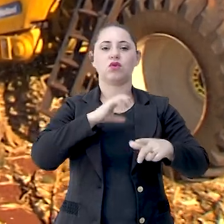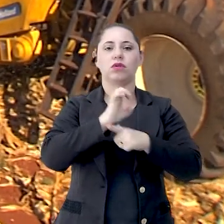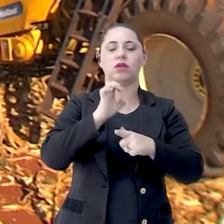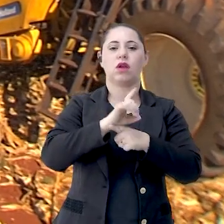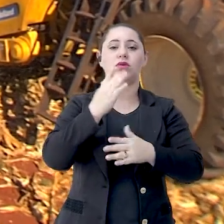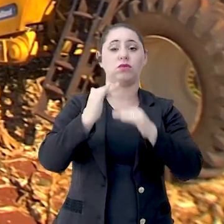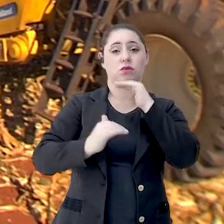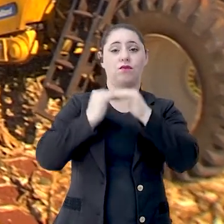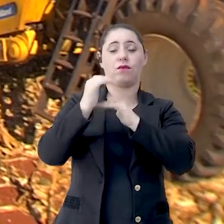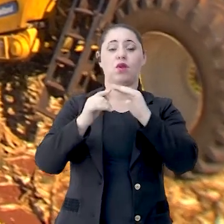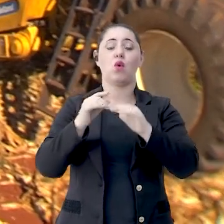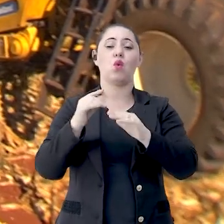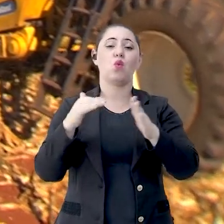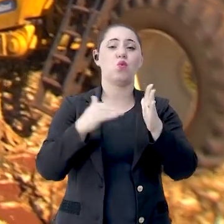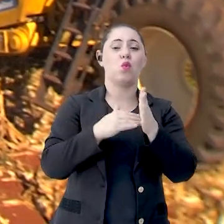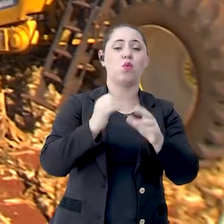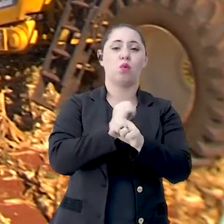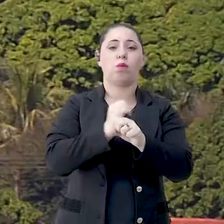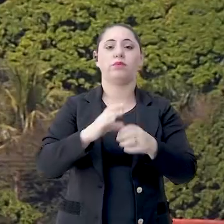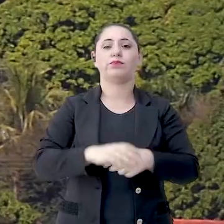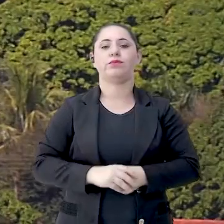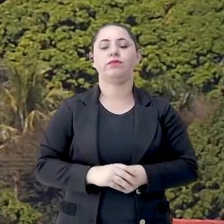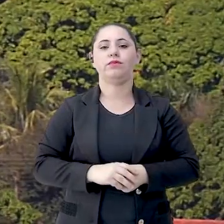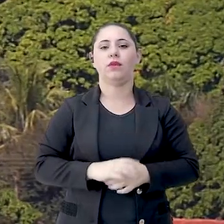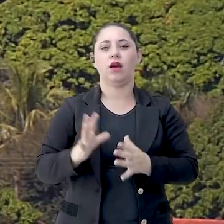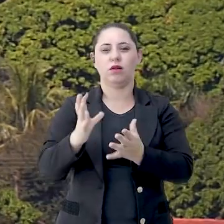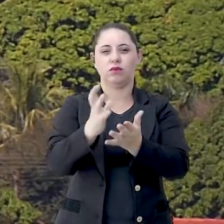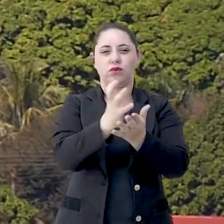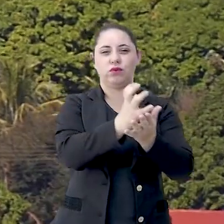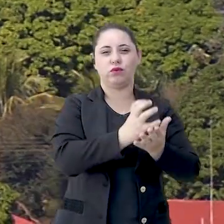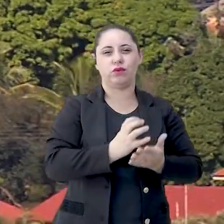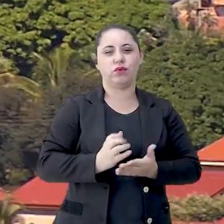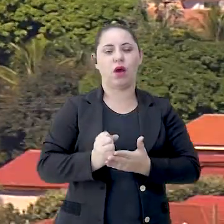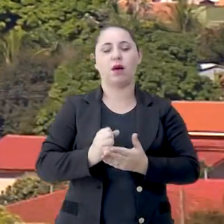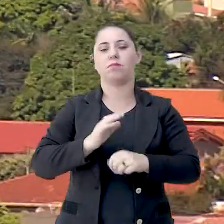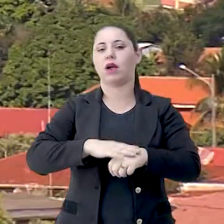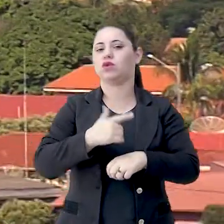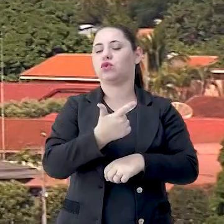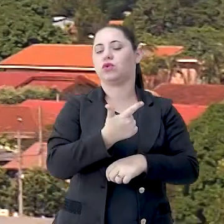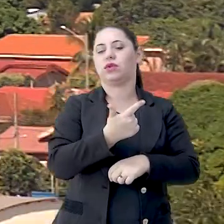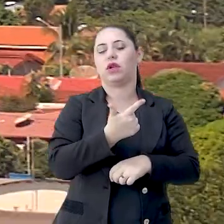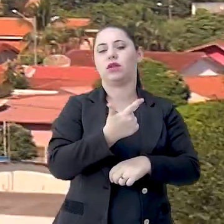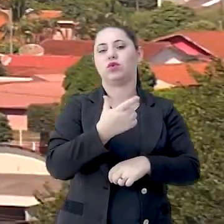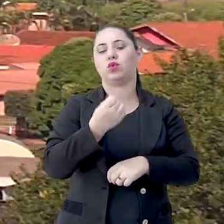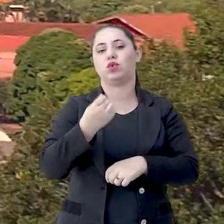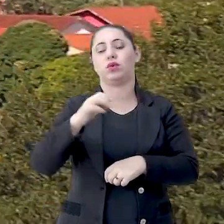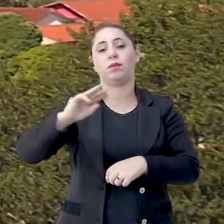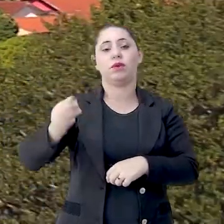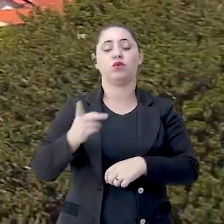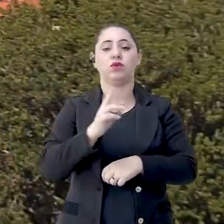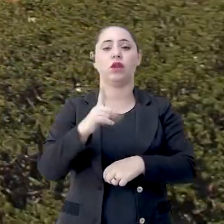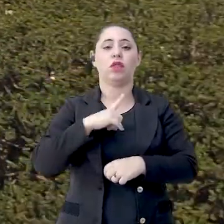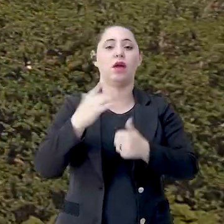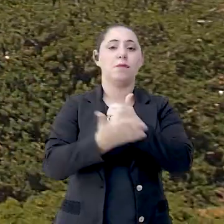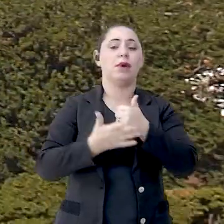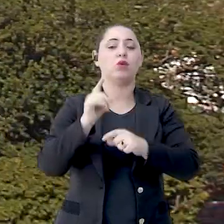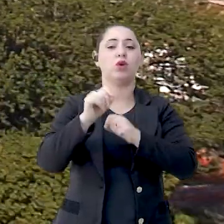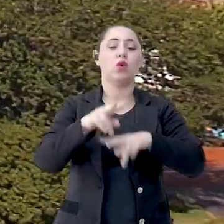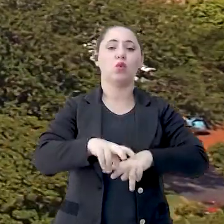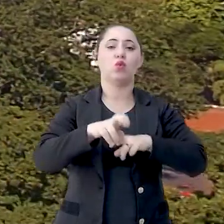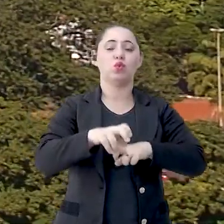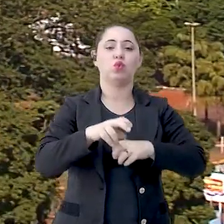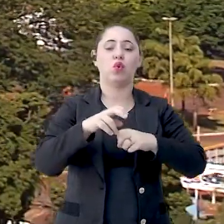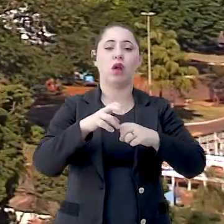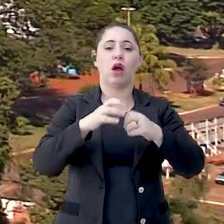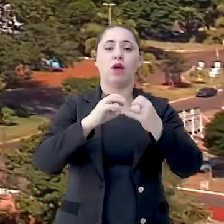as culturas de soja, milho e cana-de-açúcar. Além da pecuária forte na região, é o maior produtor